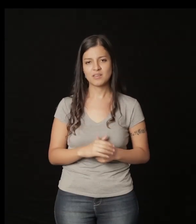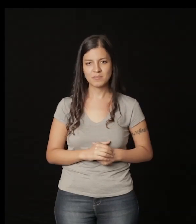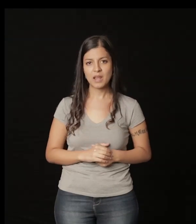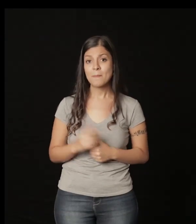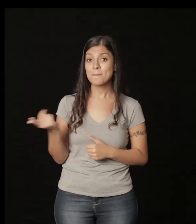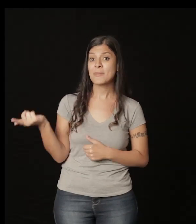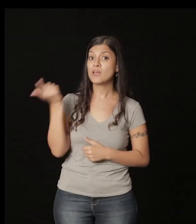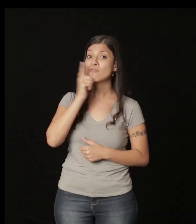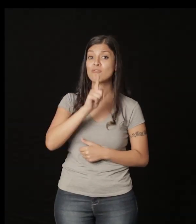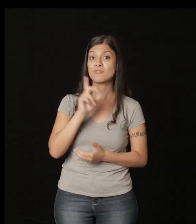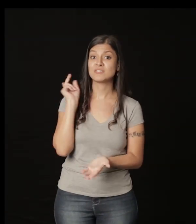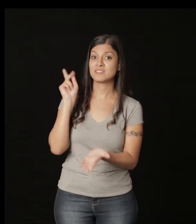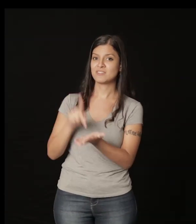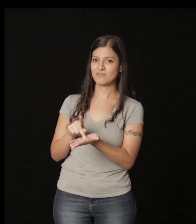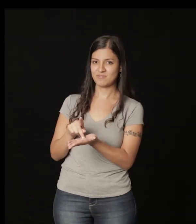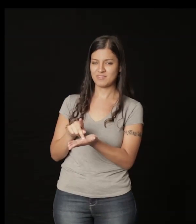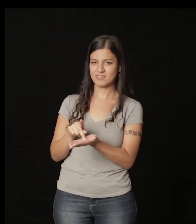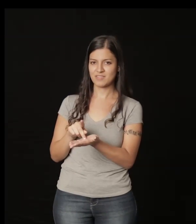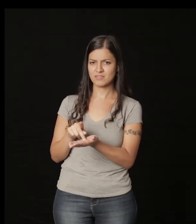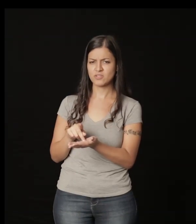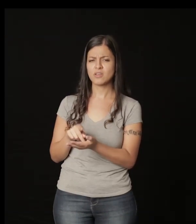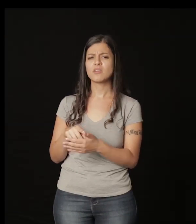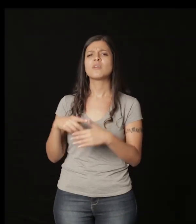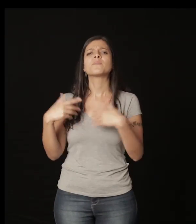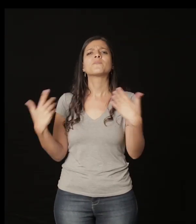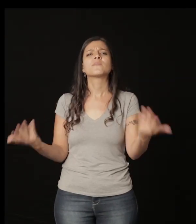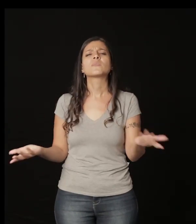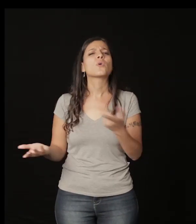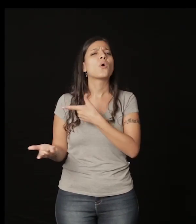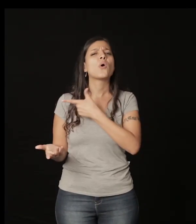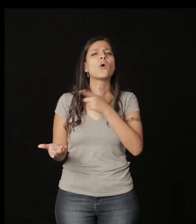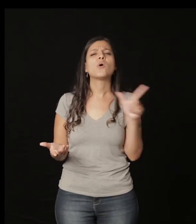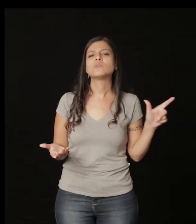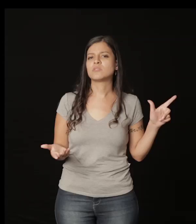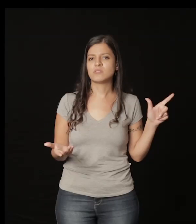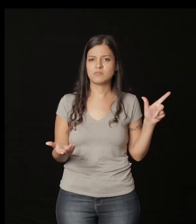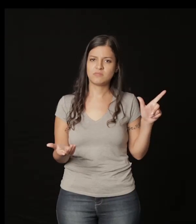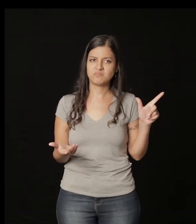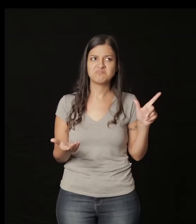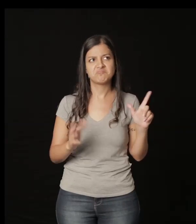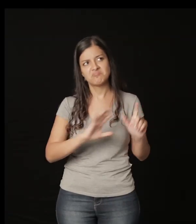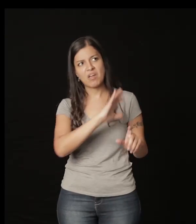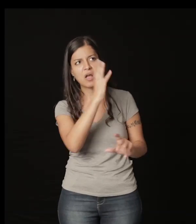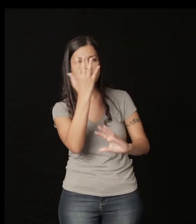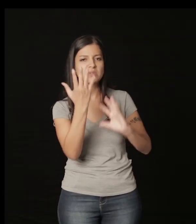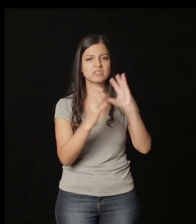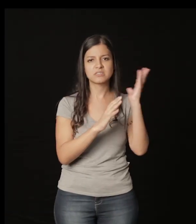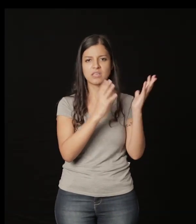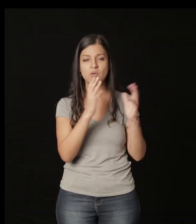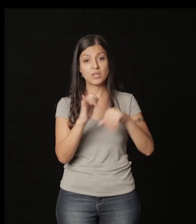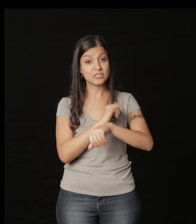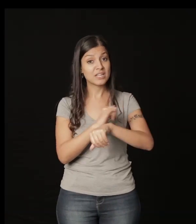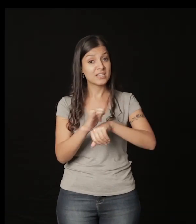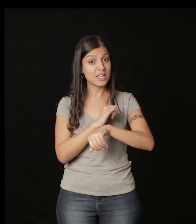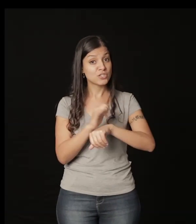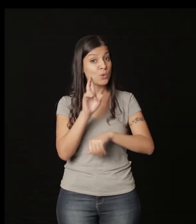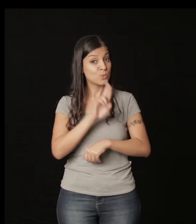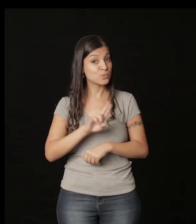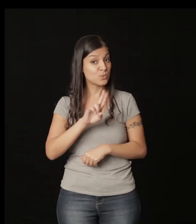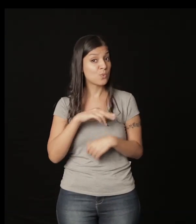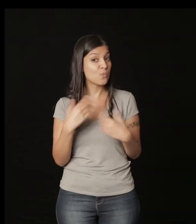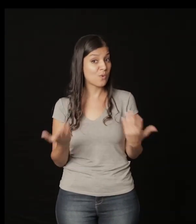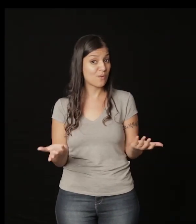estratégia para chegar a alguma verdade. Em que outras situações, além dessa,